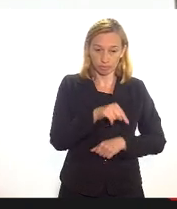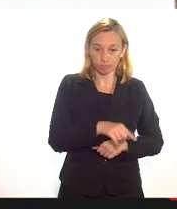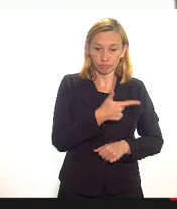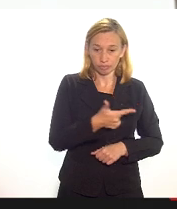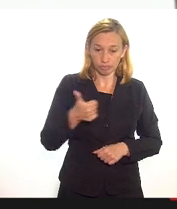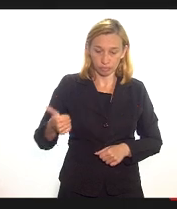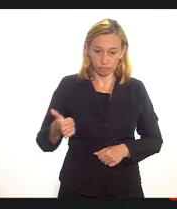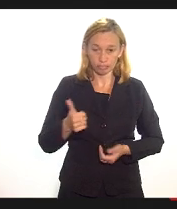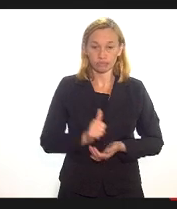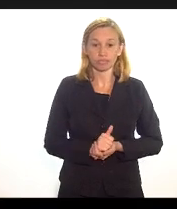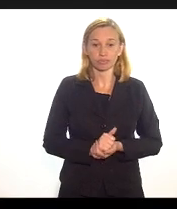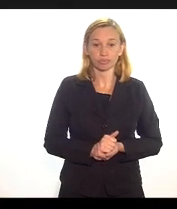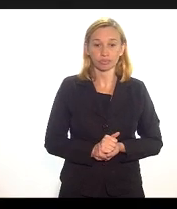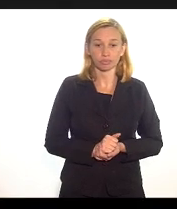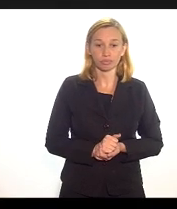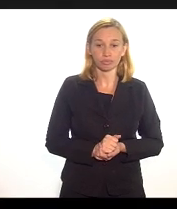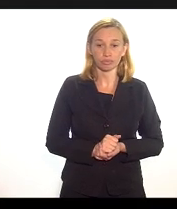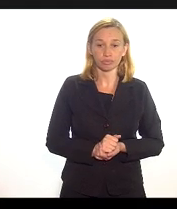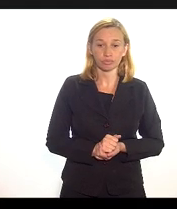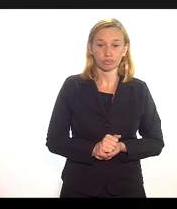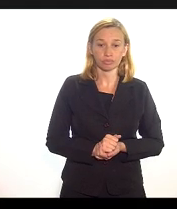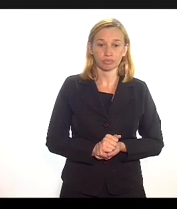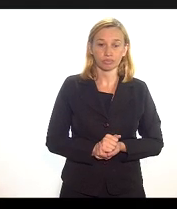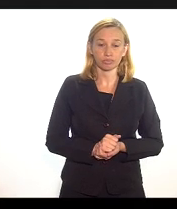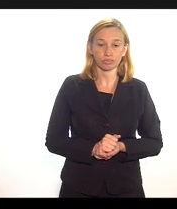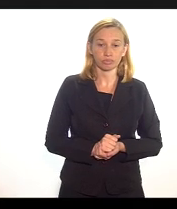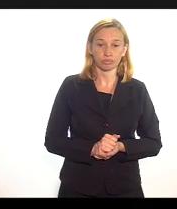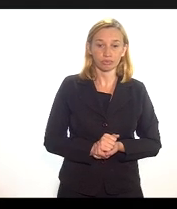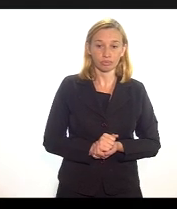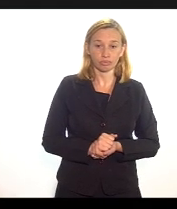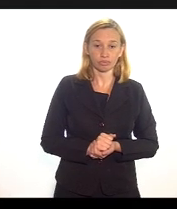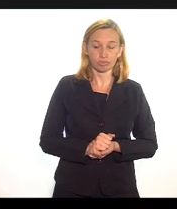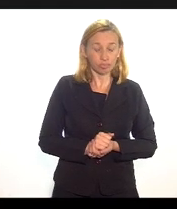2021, da utilização...